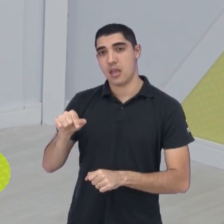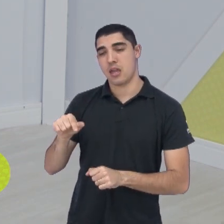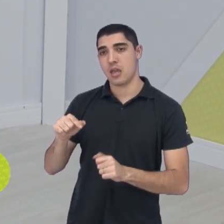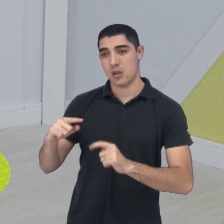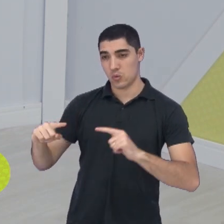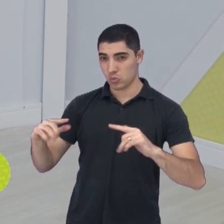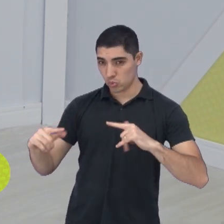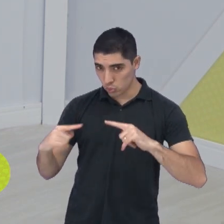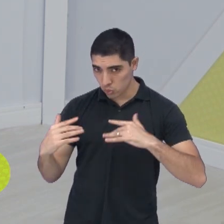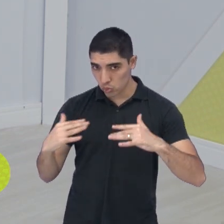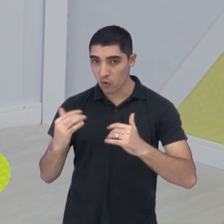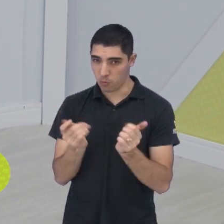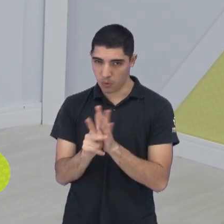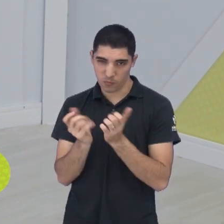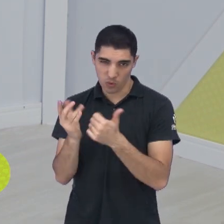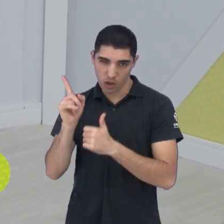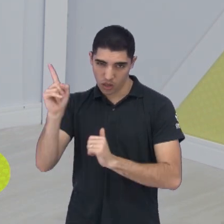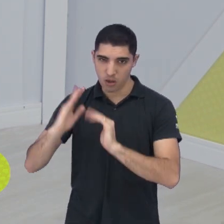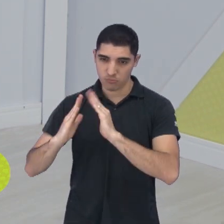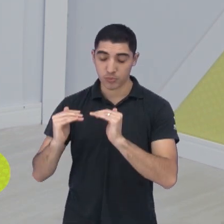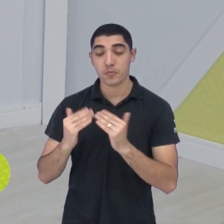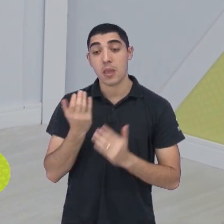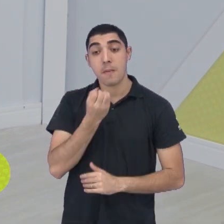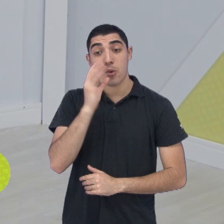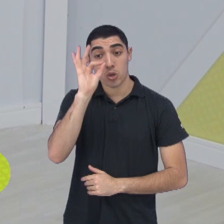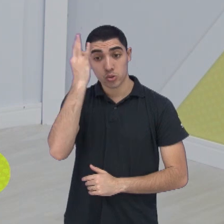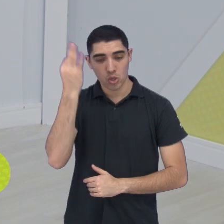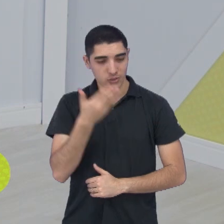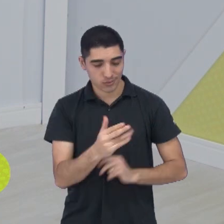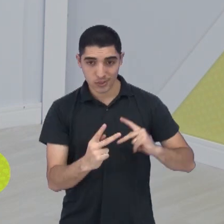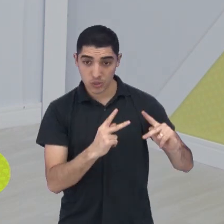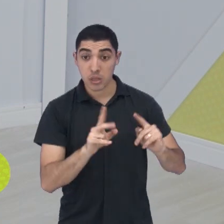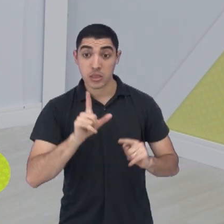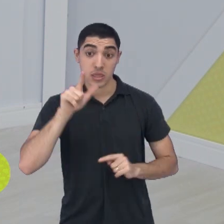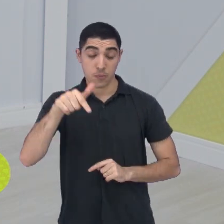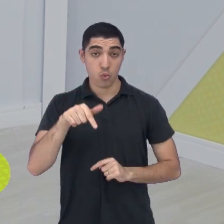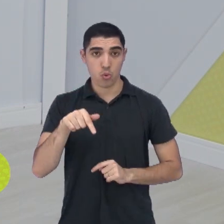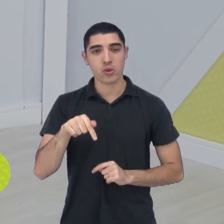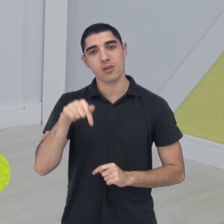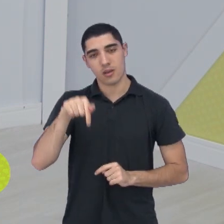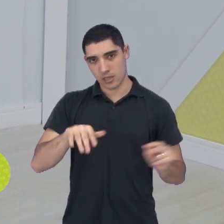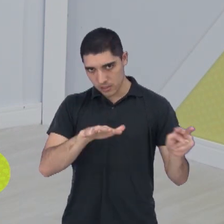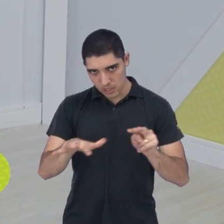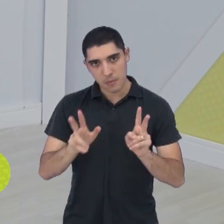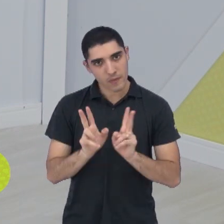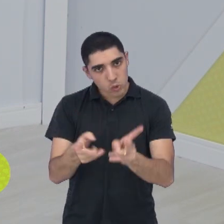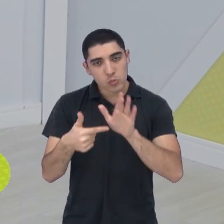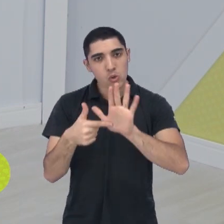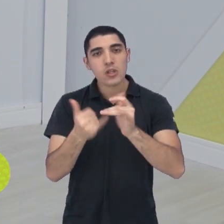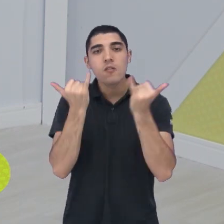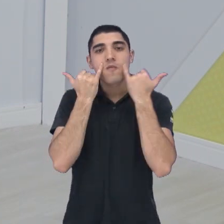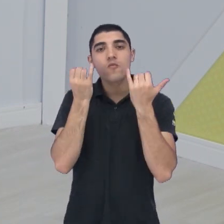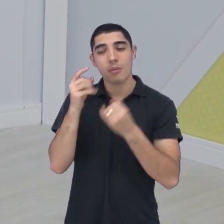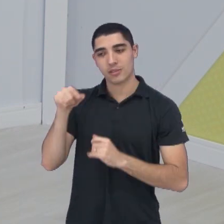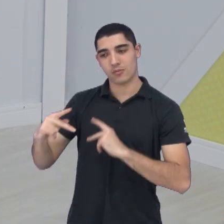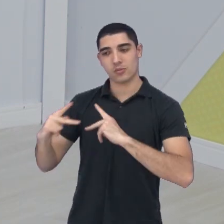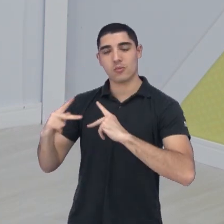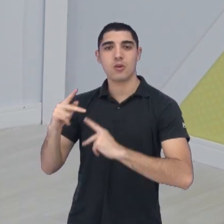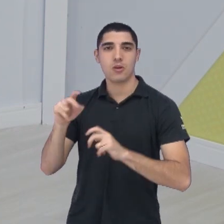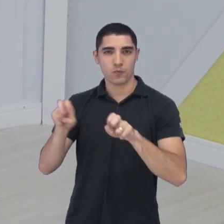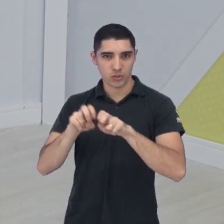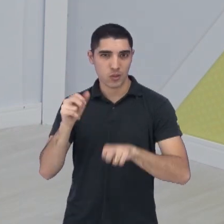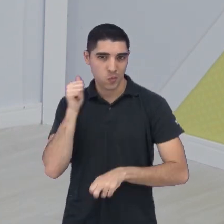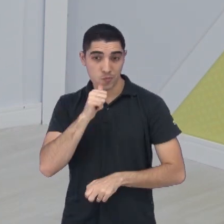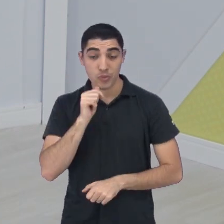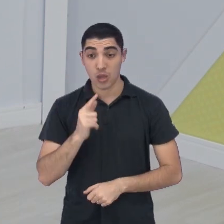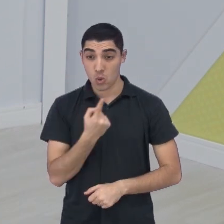Barateiro lá em Brusque. Sucesso para as meninas, mais informações durante a semana da Máquina Amarela aqui no Hora do Esporte, que faz o seu último intervalo